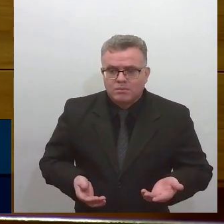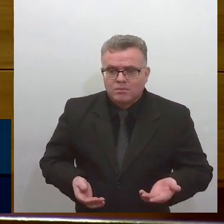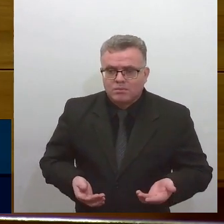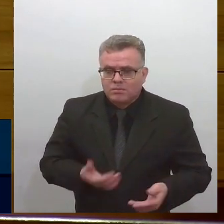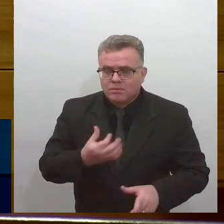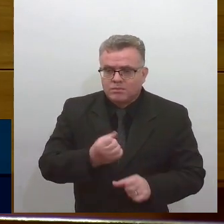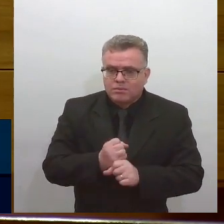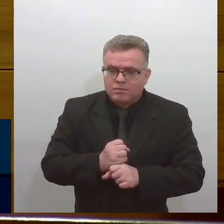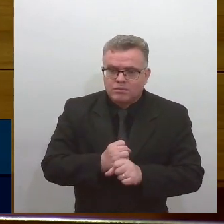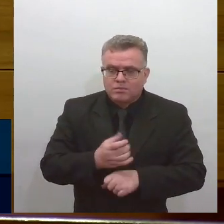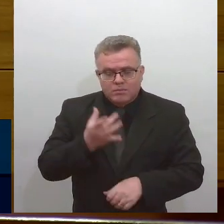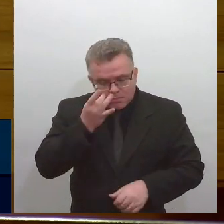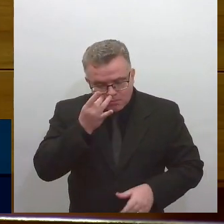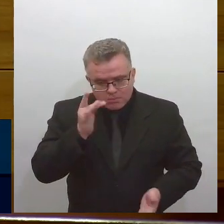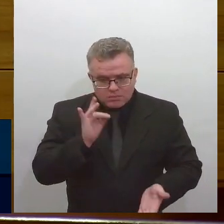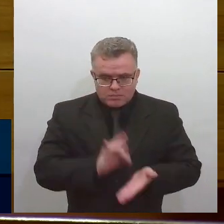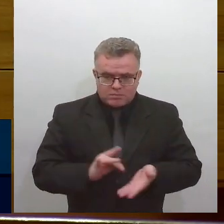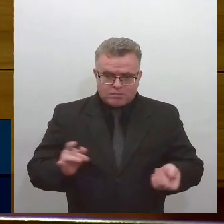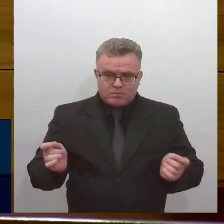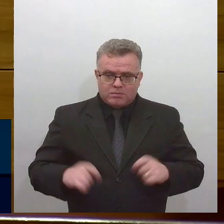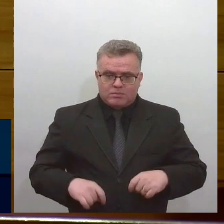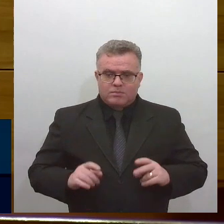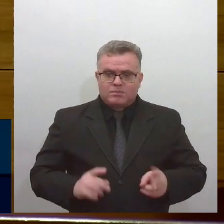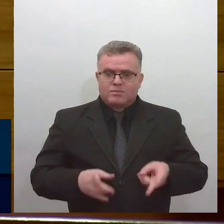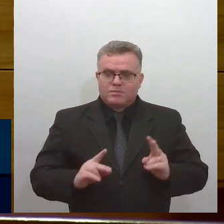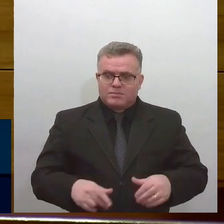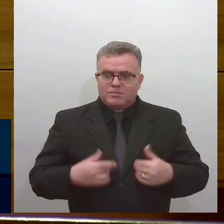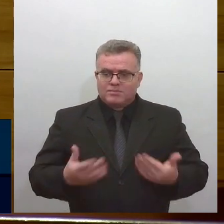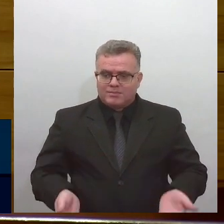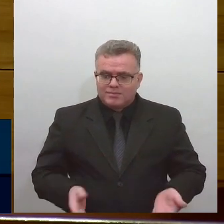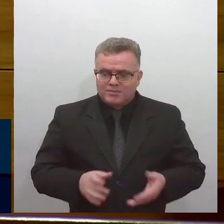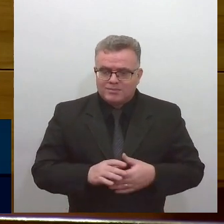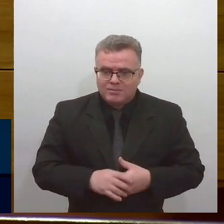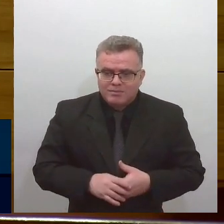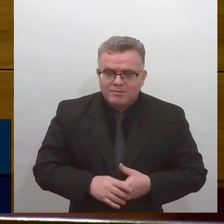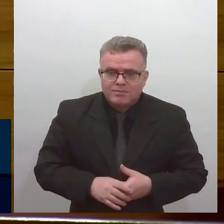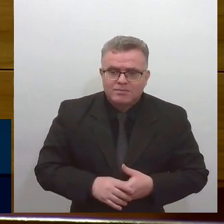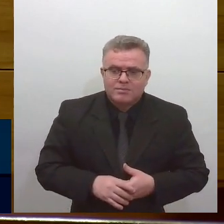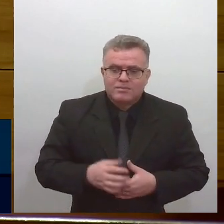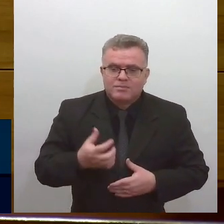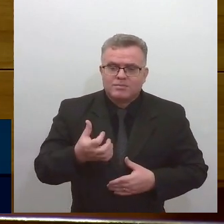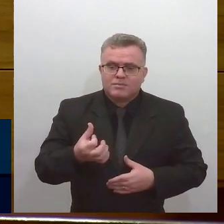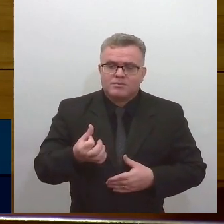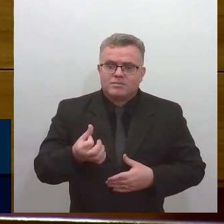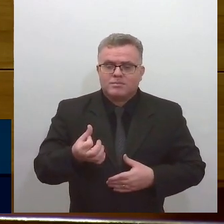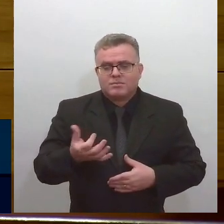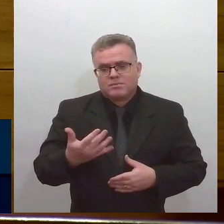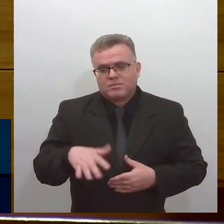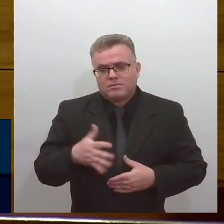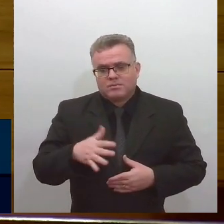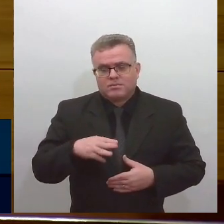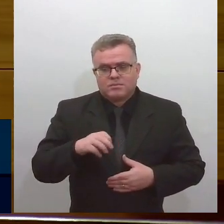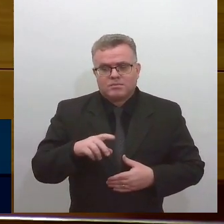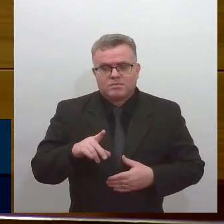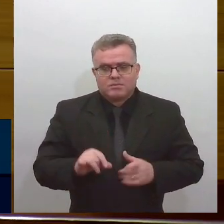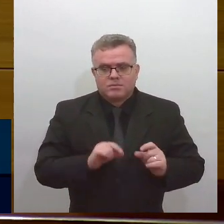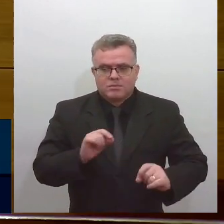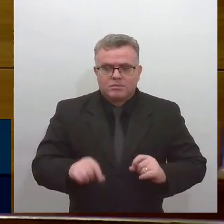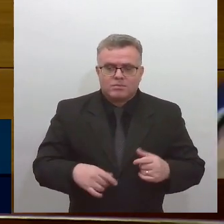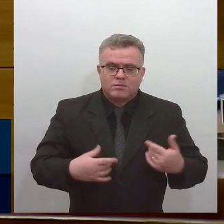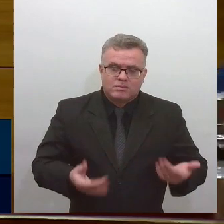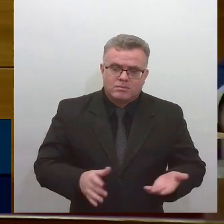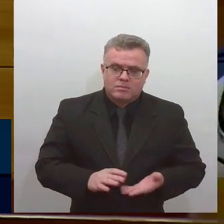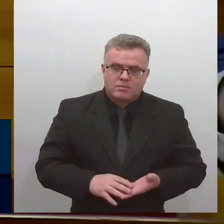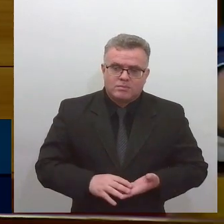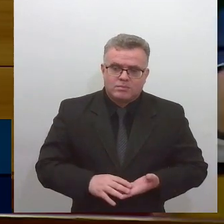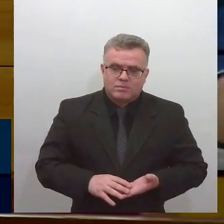isso não não então vamos vamos vamos colocar 6 anos de média né E quando a gente fala de obra a gente fala tanto de uma por